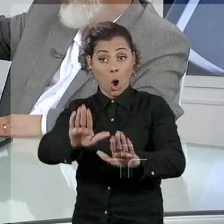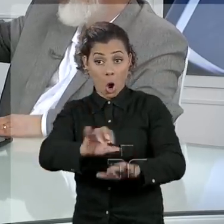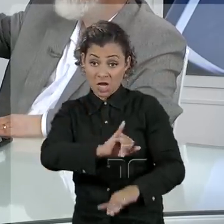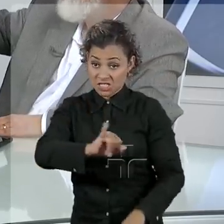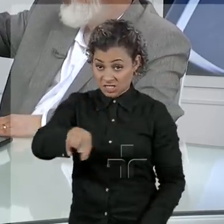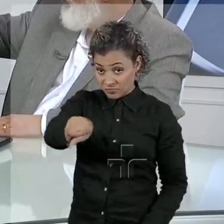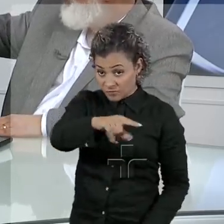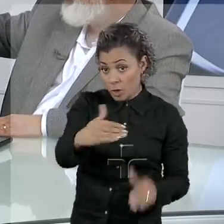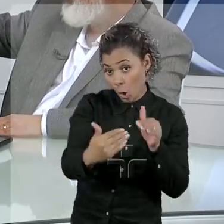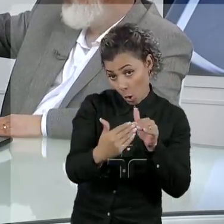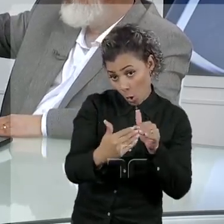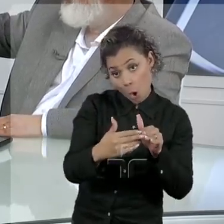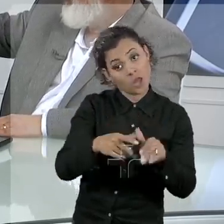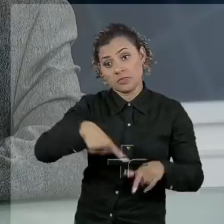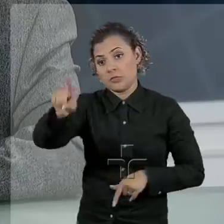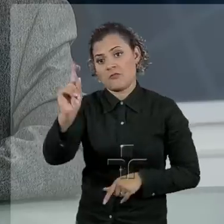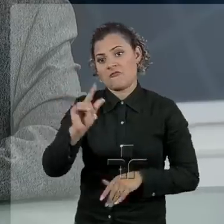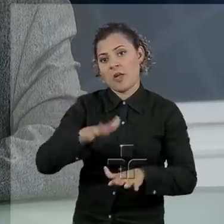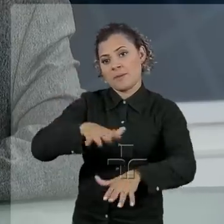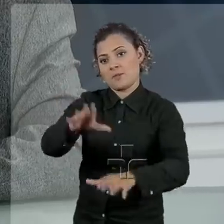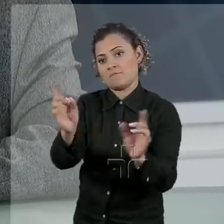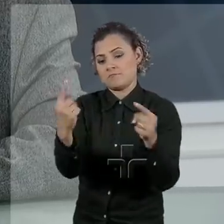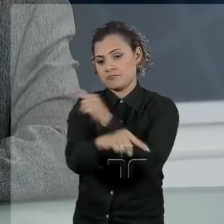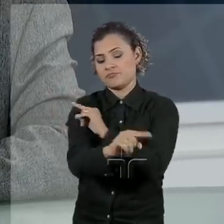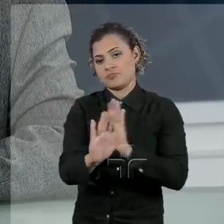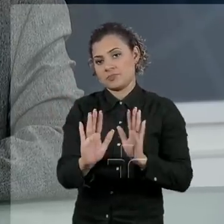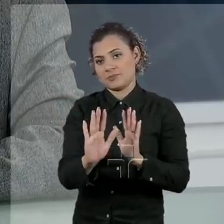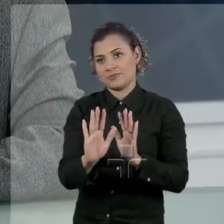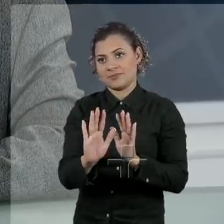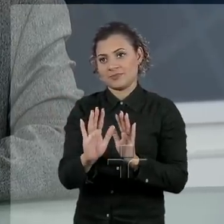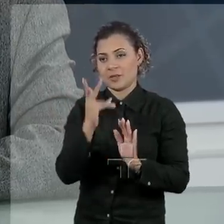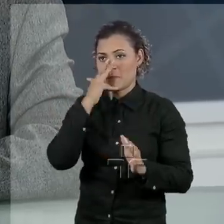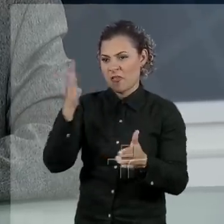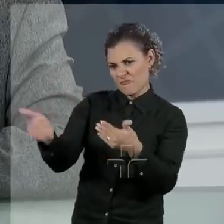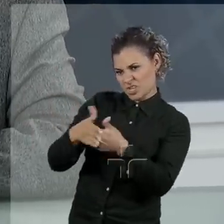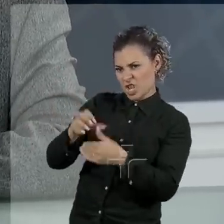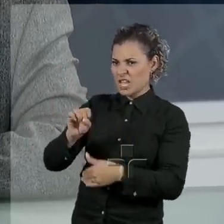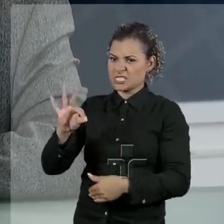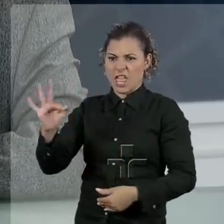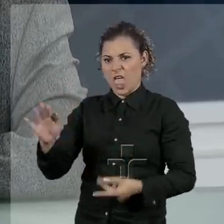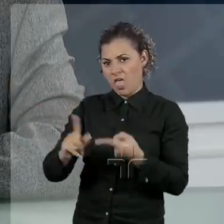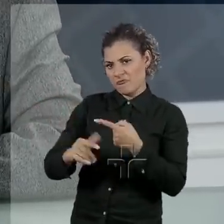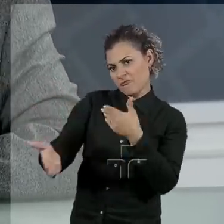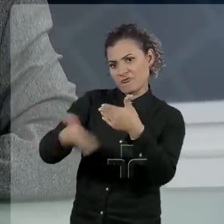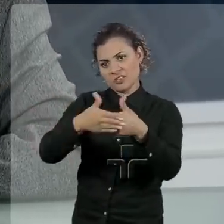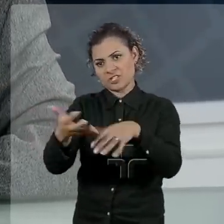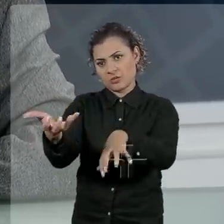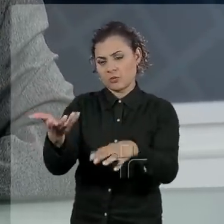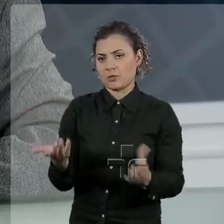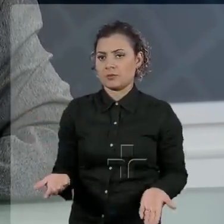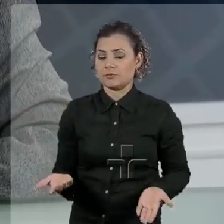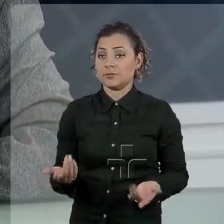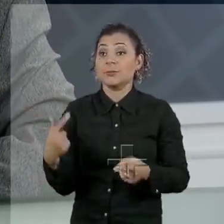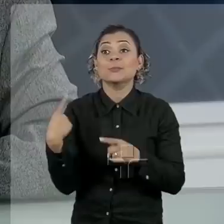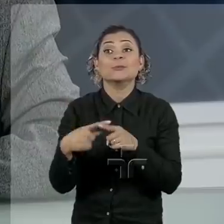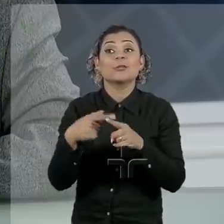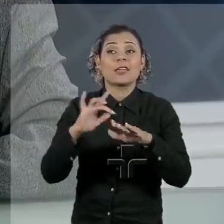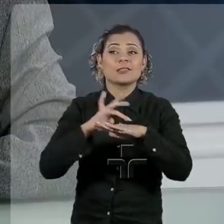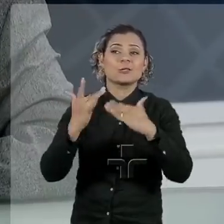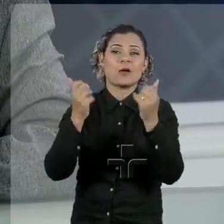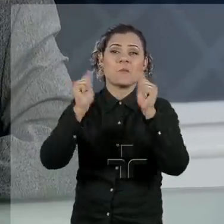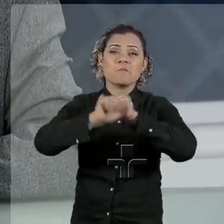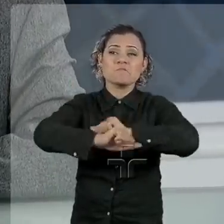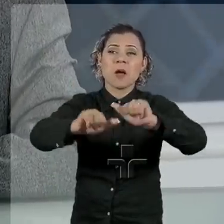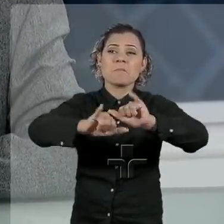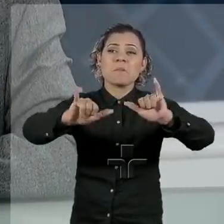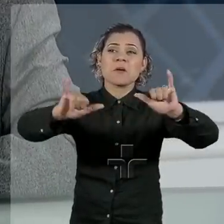dessa história não vai à manifestação, né? De fechar o STF, não sei o quê. Porque se tem um histórico em mídias sociais de